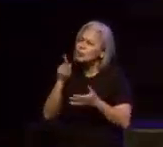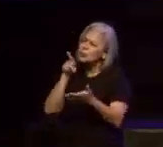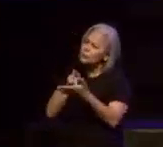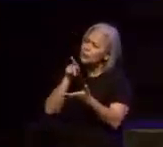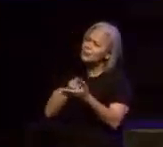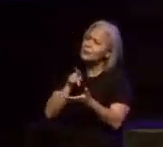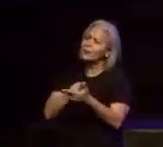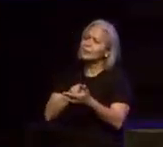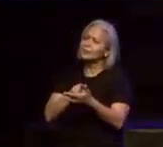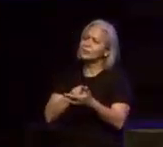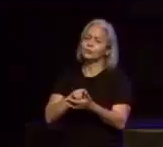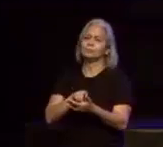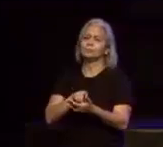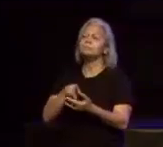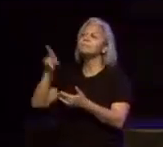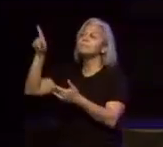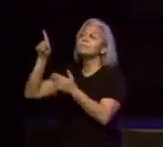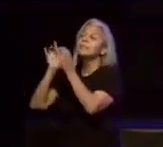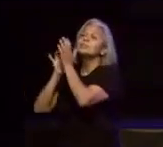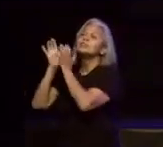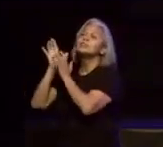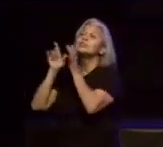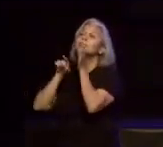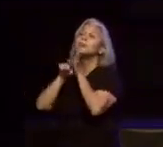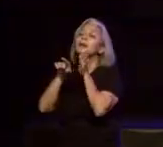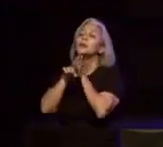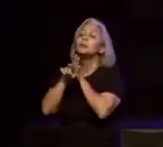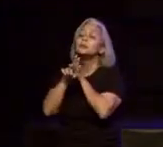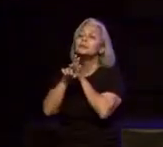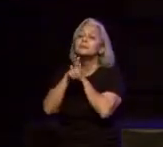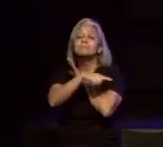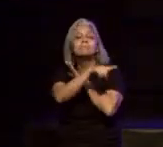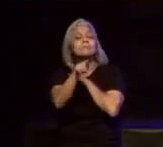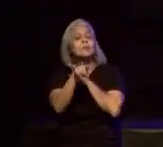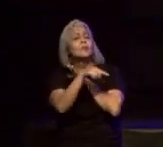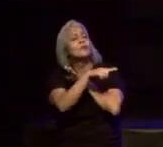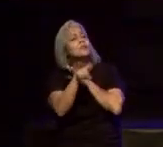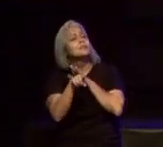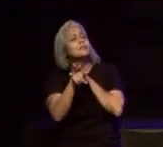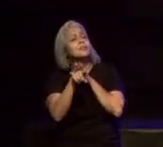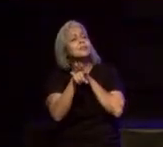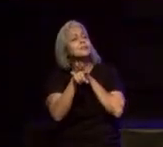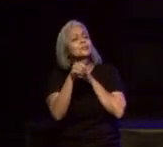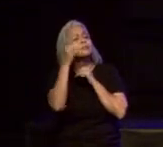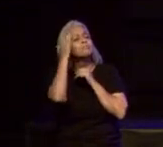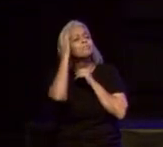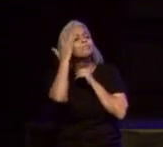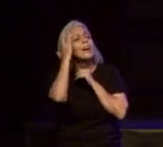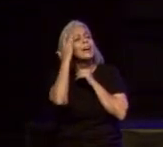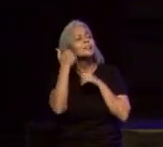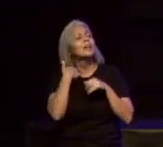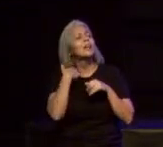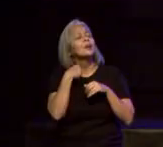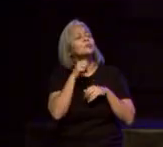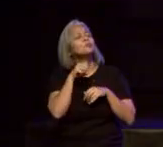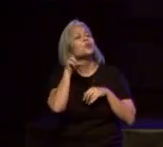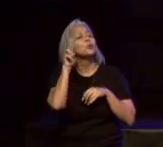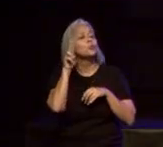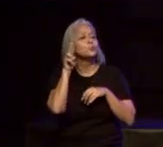pergunta, quem vocês dizem que eu sou? Imagina ele olhando para você e perguntando isso